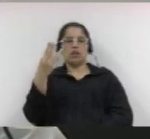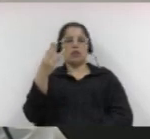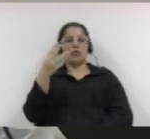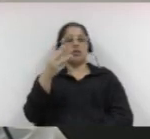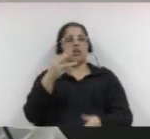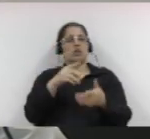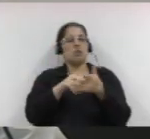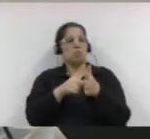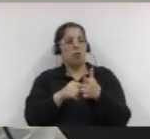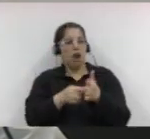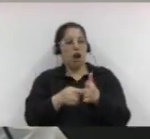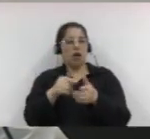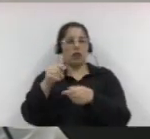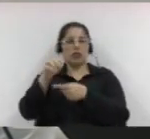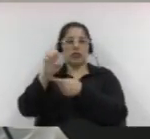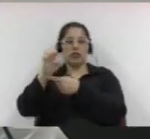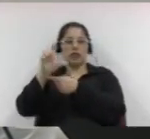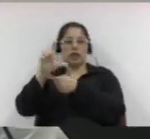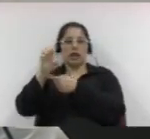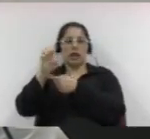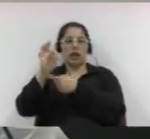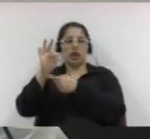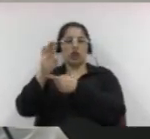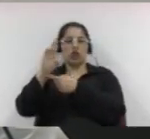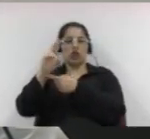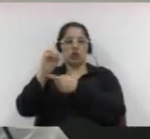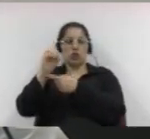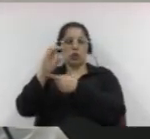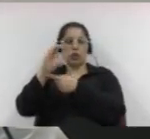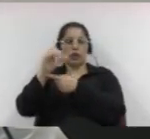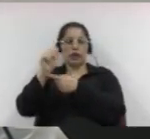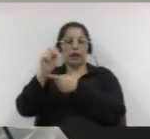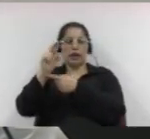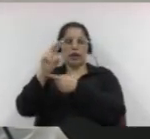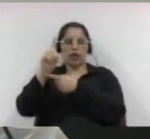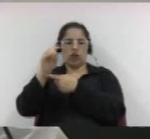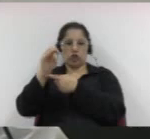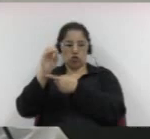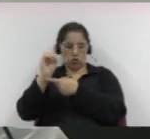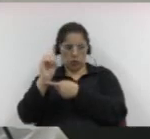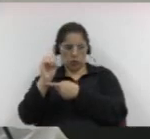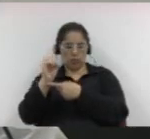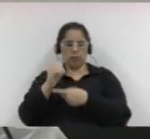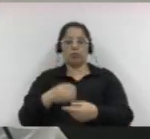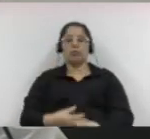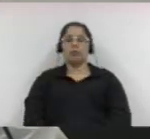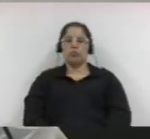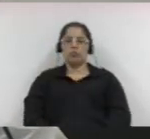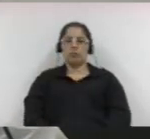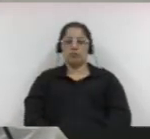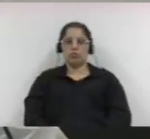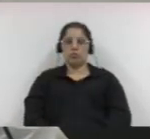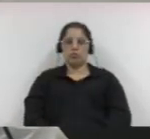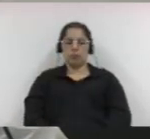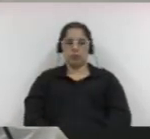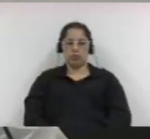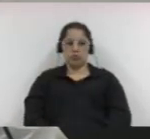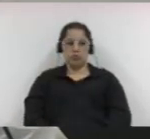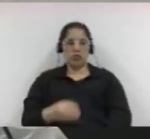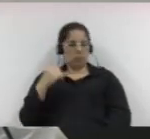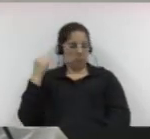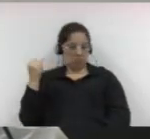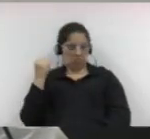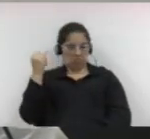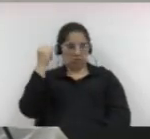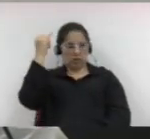está publicado no jornal. Nós discutimos isso com os moradores, eles estiveram presentes. A importância desse